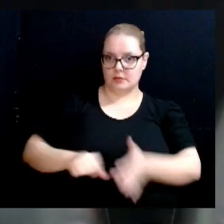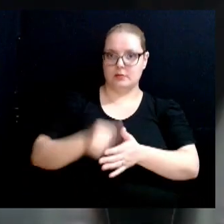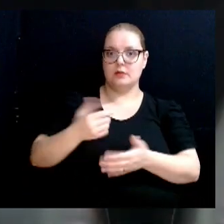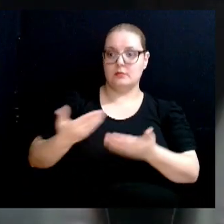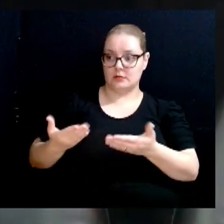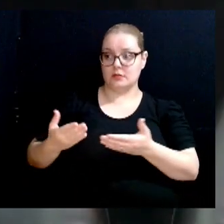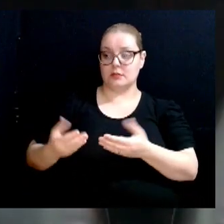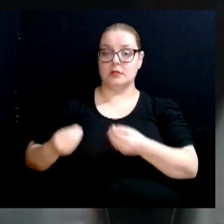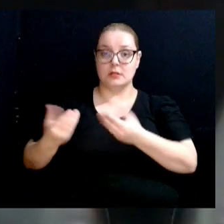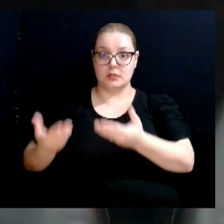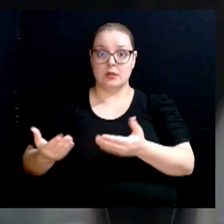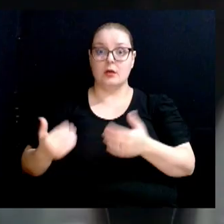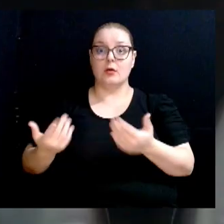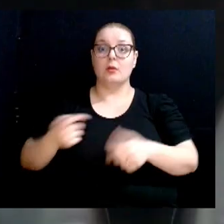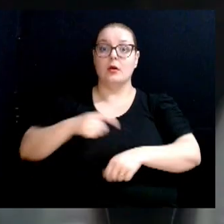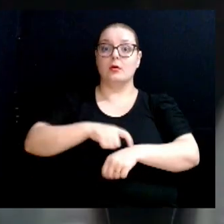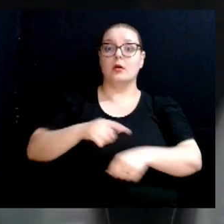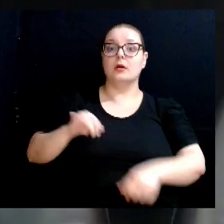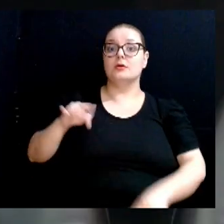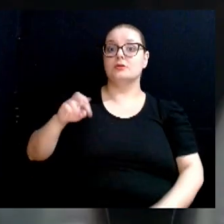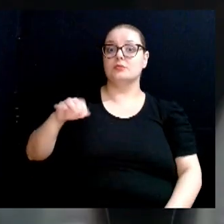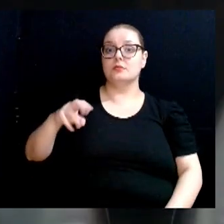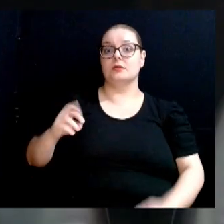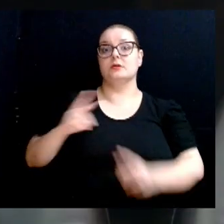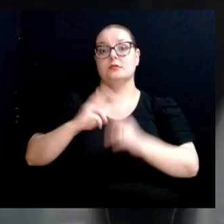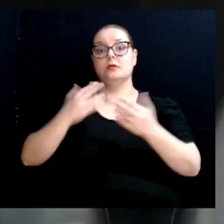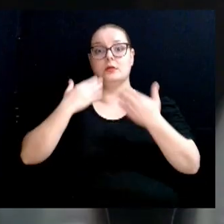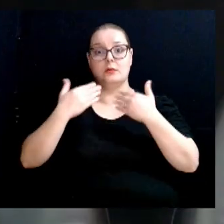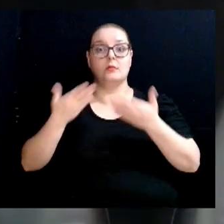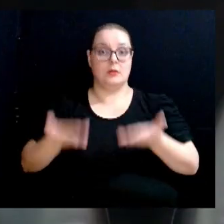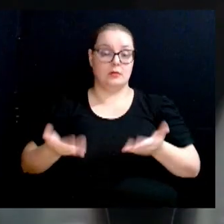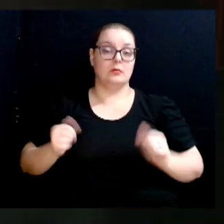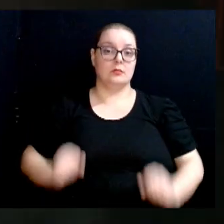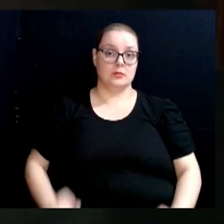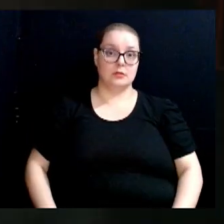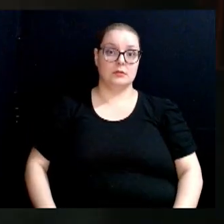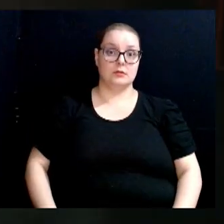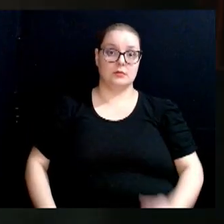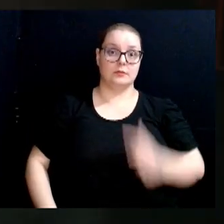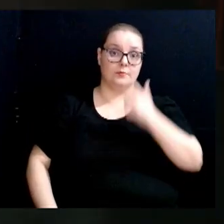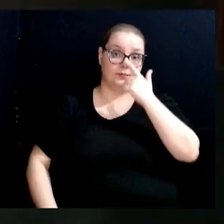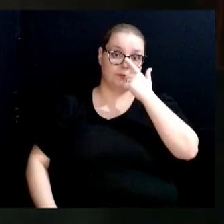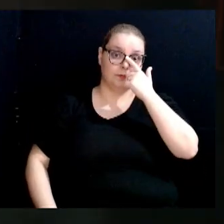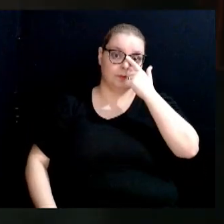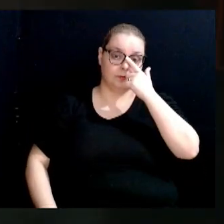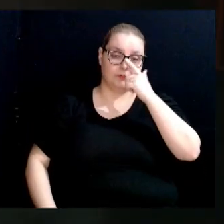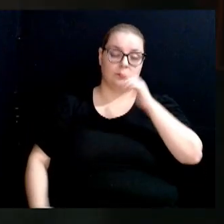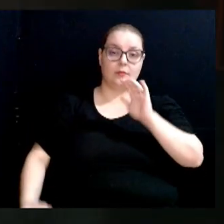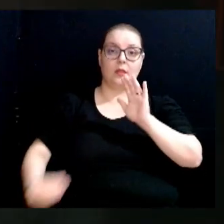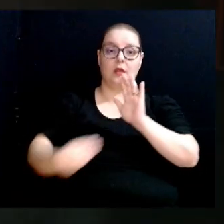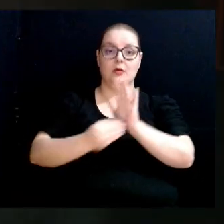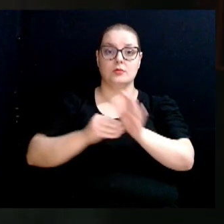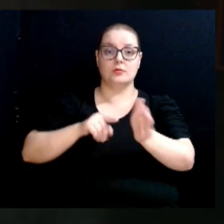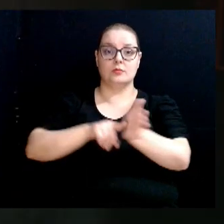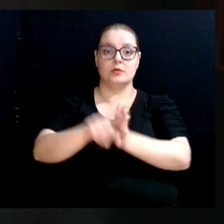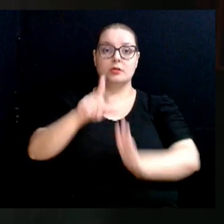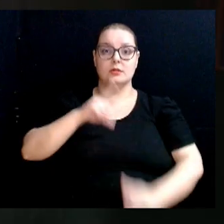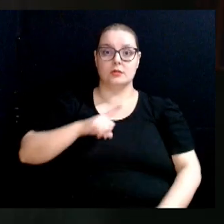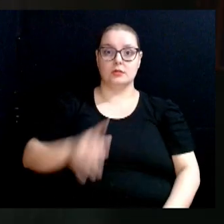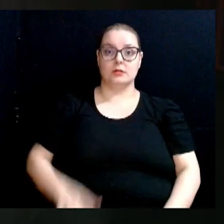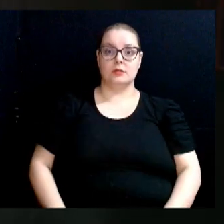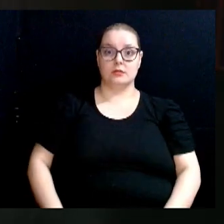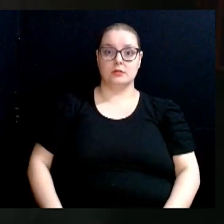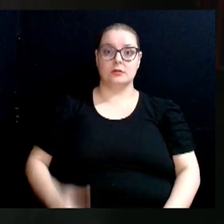intimidade que vocês têm na relação para conversar sobre isso? Sim. A última pergunta que nós temos ainda, temos aí, produção, mais